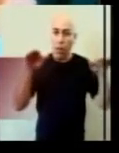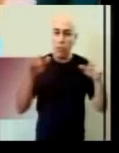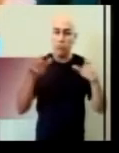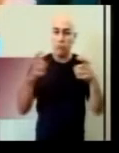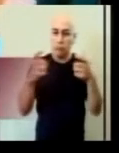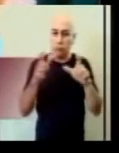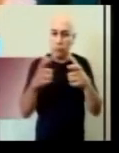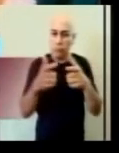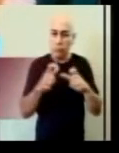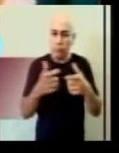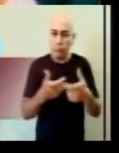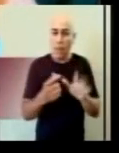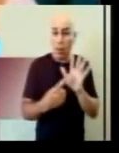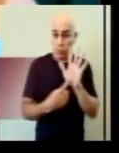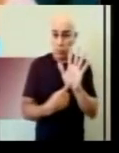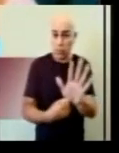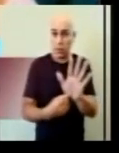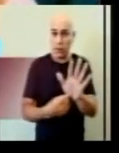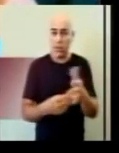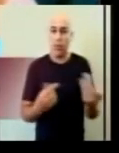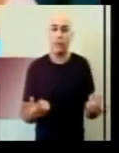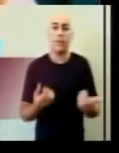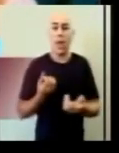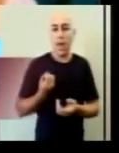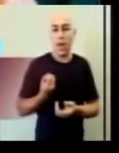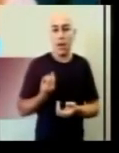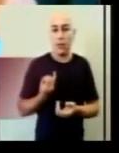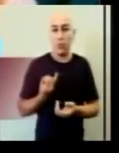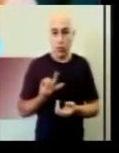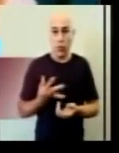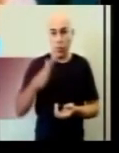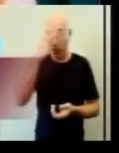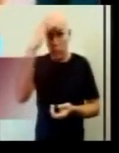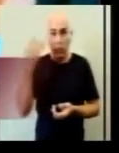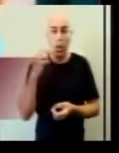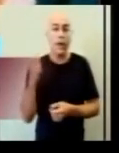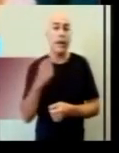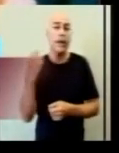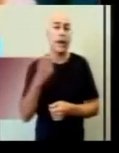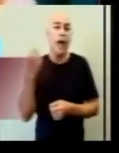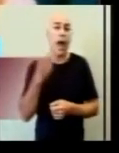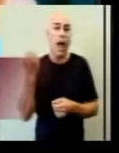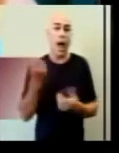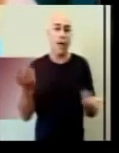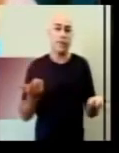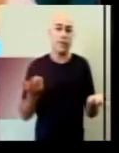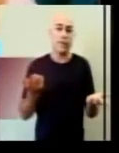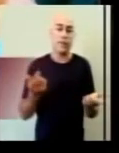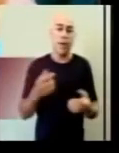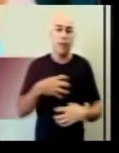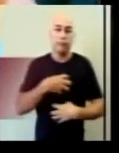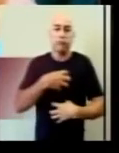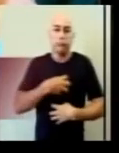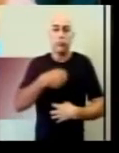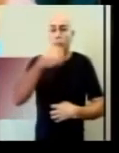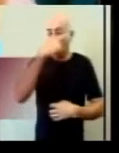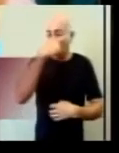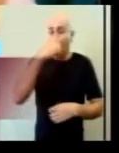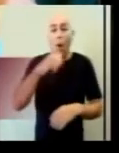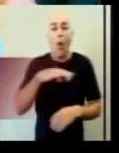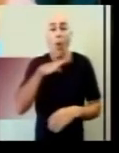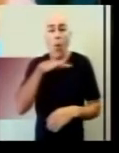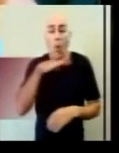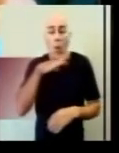nos leves como naqueles casos graves onde leva a insuficiência respiratória